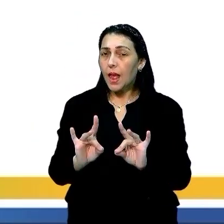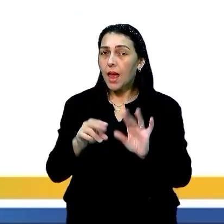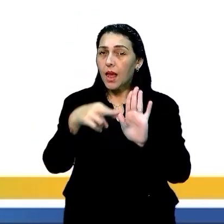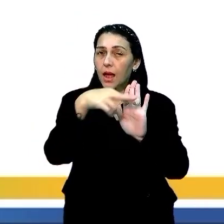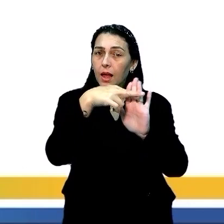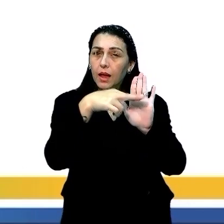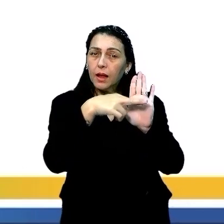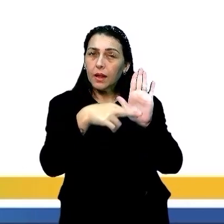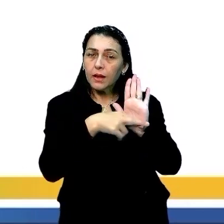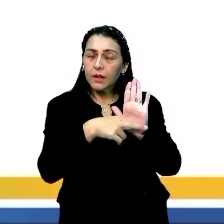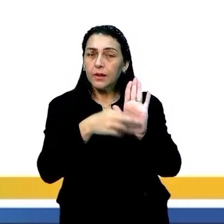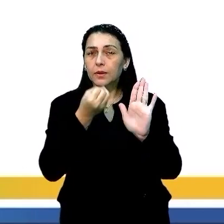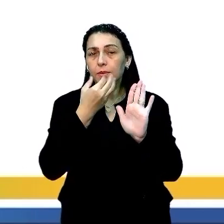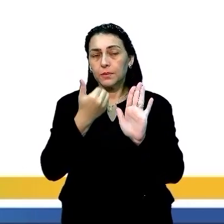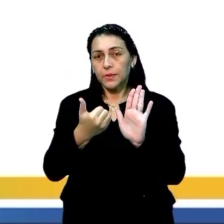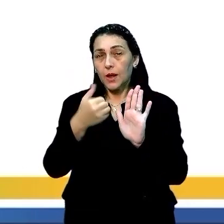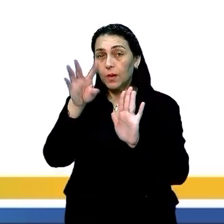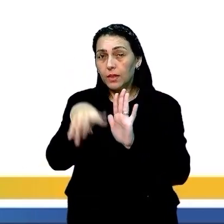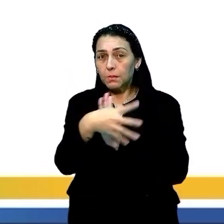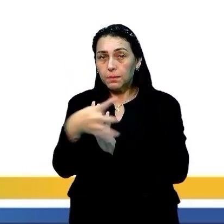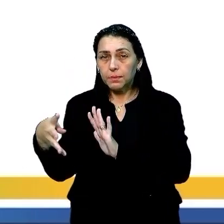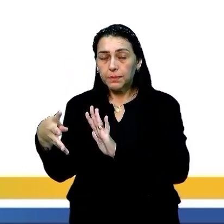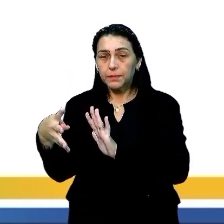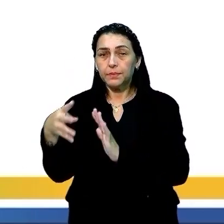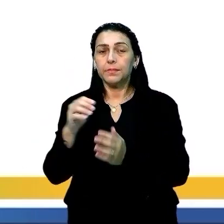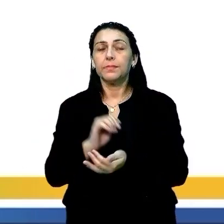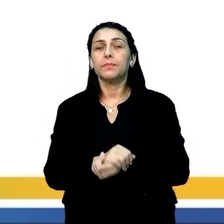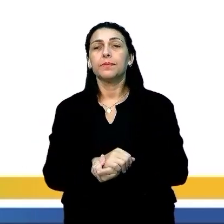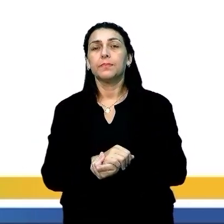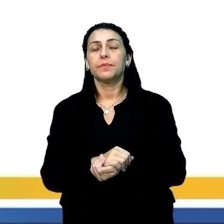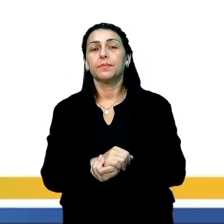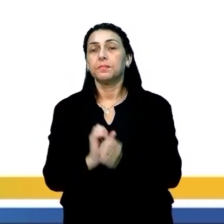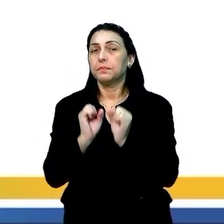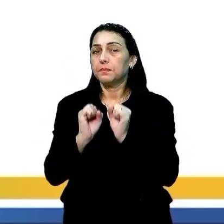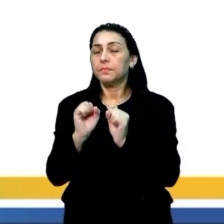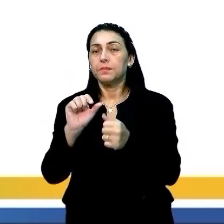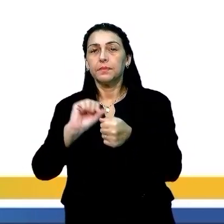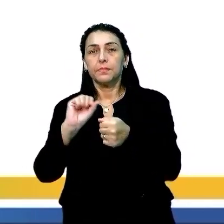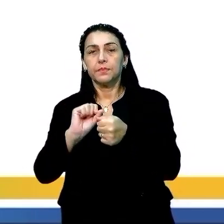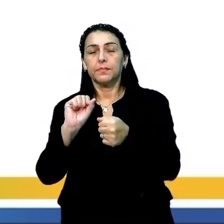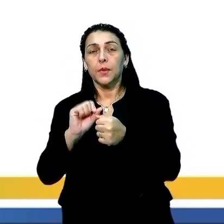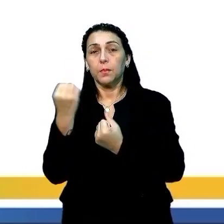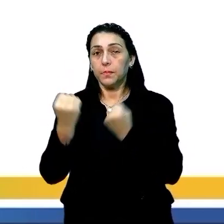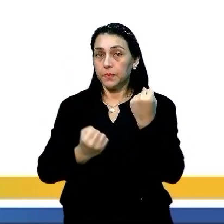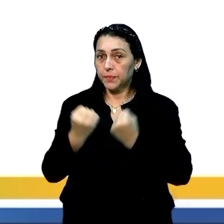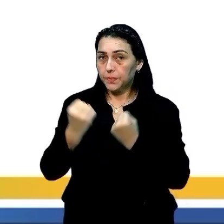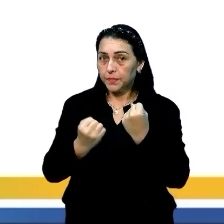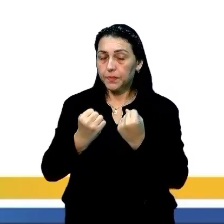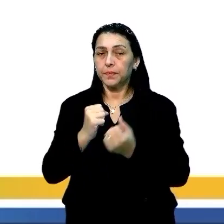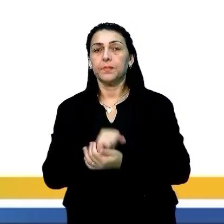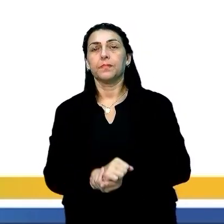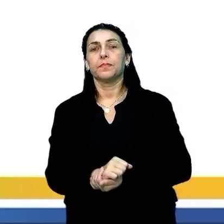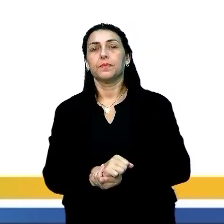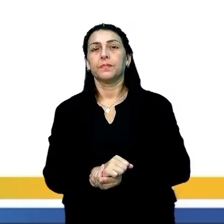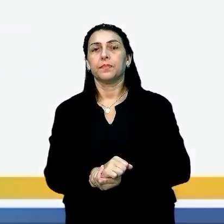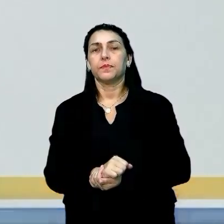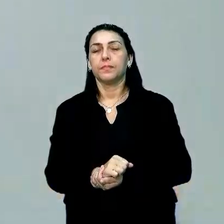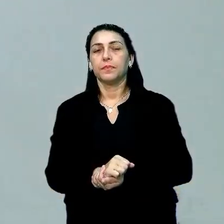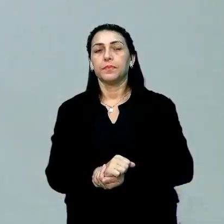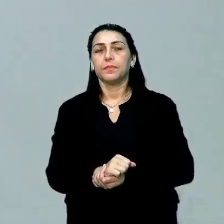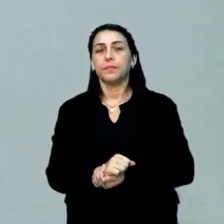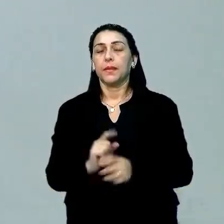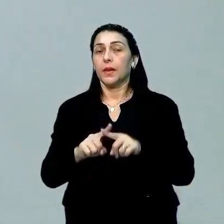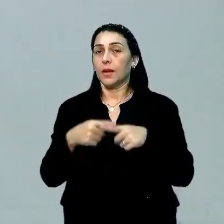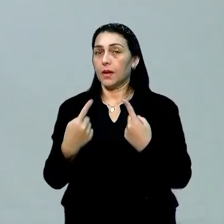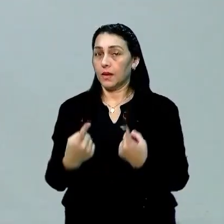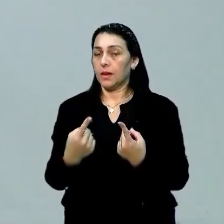regra, tudo bem? É uma tabela. Essa é a tabela que podemos fazer sobre veículos. Mas,